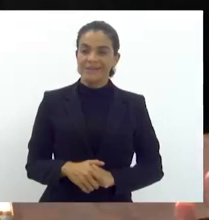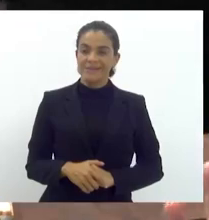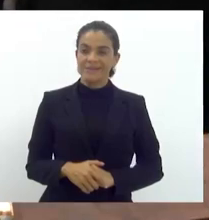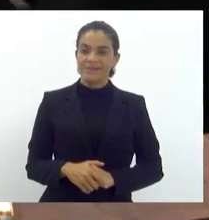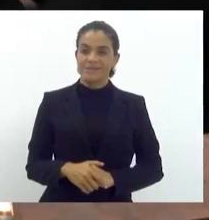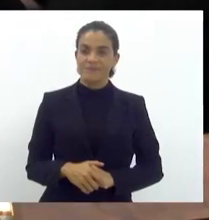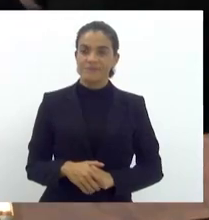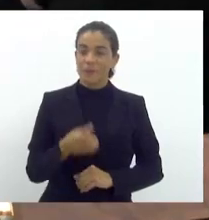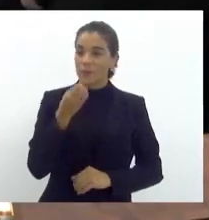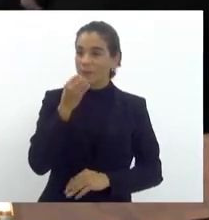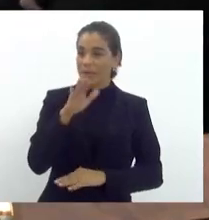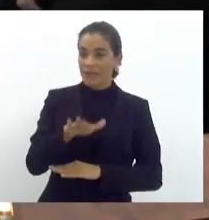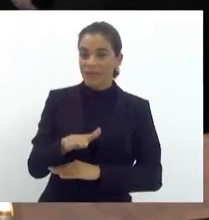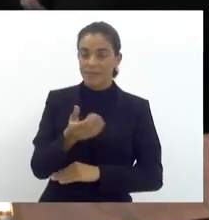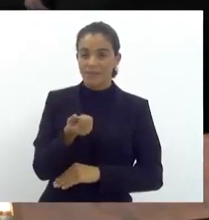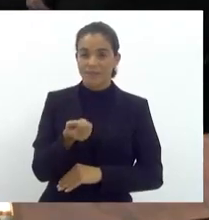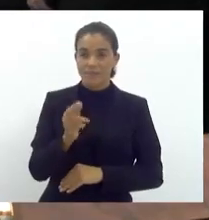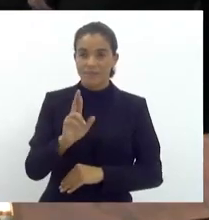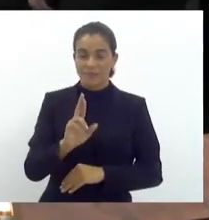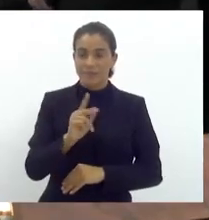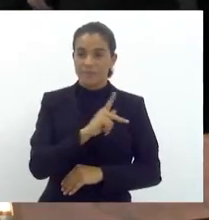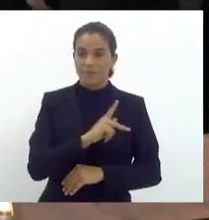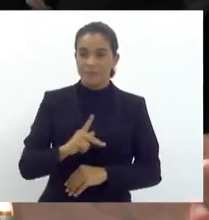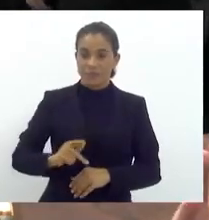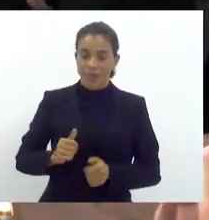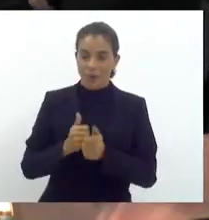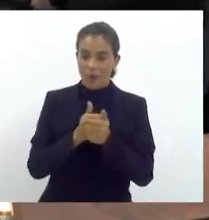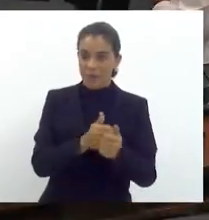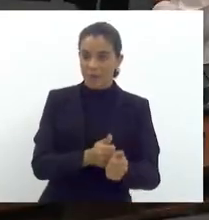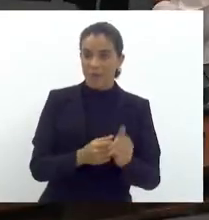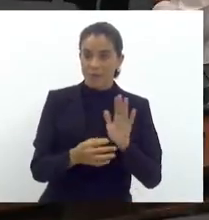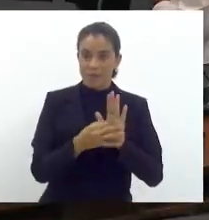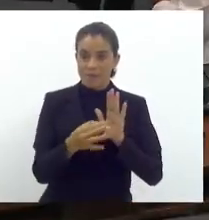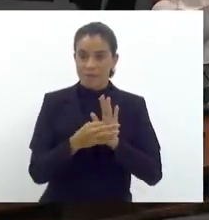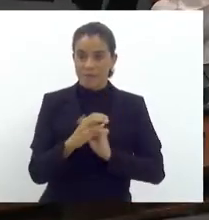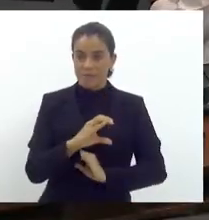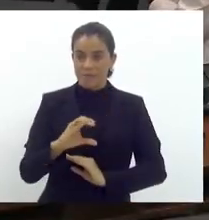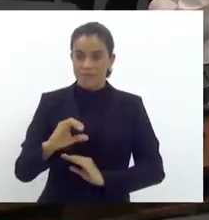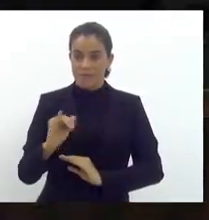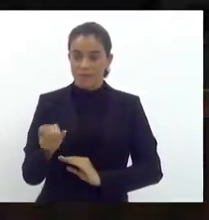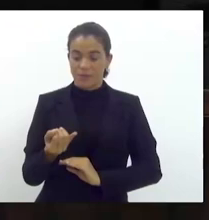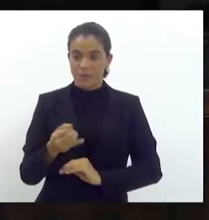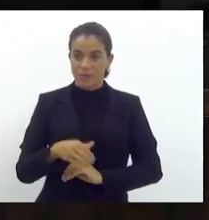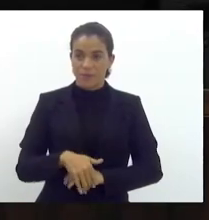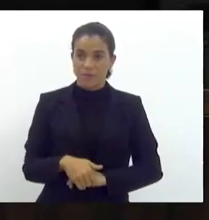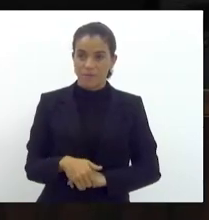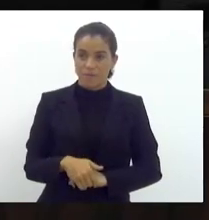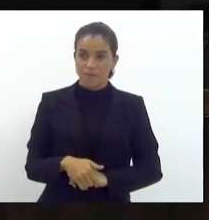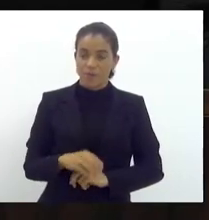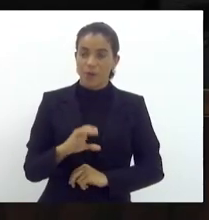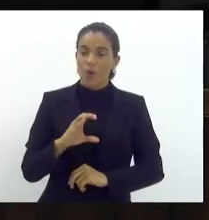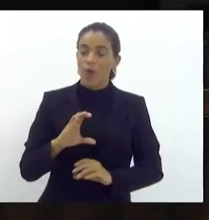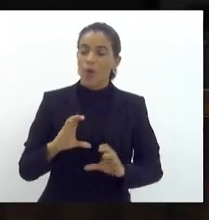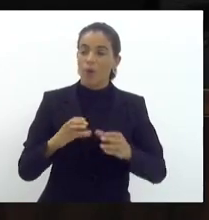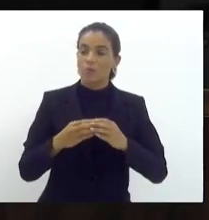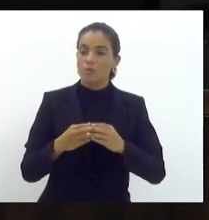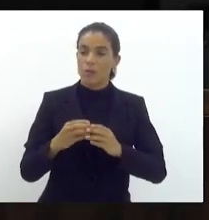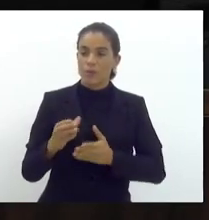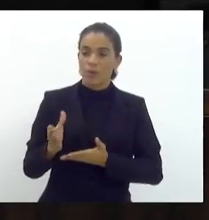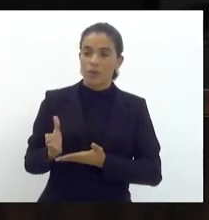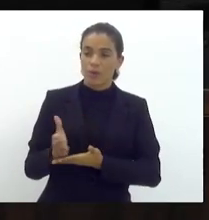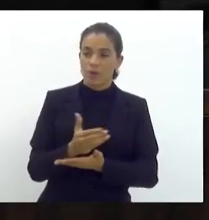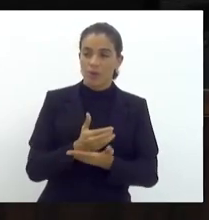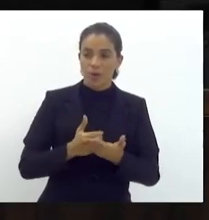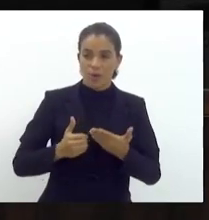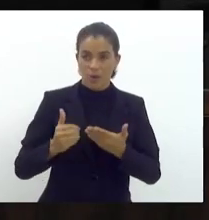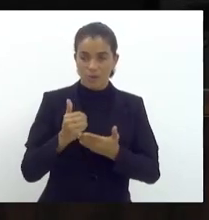Boa tarde senhor presidente favorável acompanhando Aparecida ccj Muito obrigado Deputado pela comissão de orçamento nosso querido